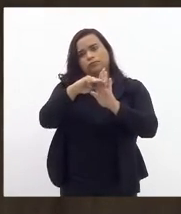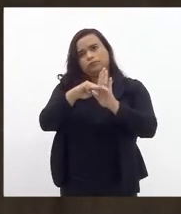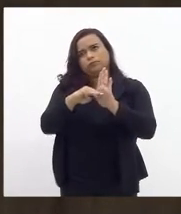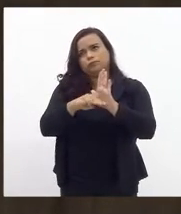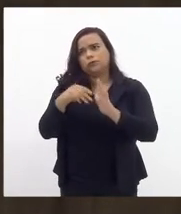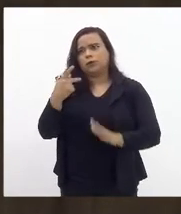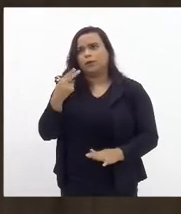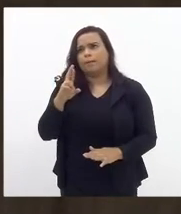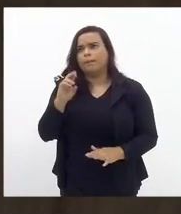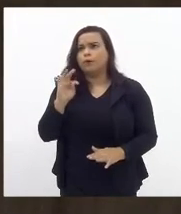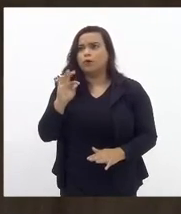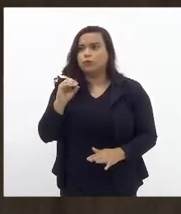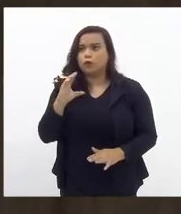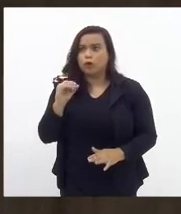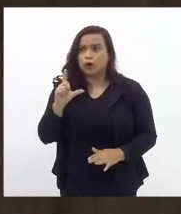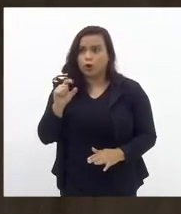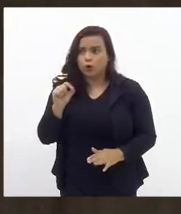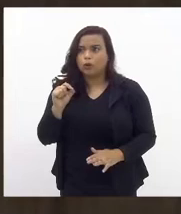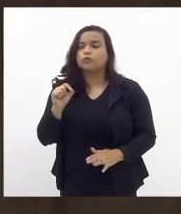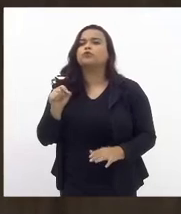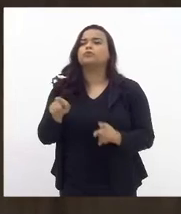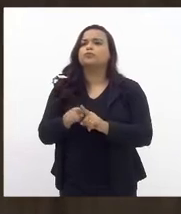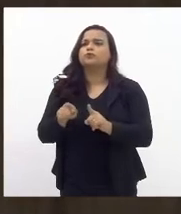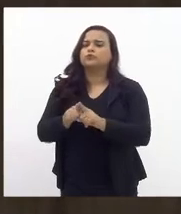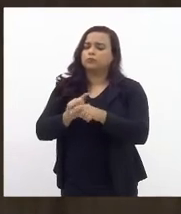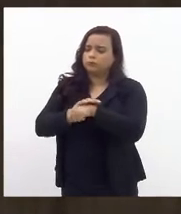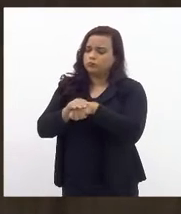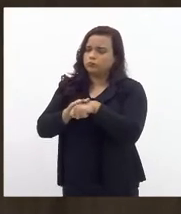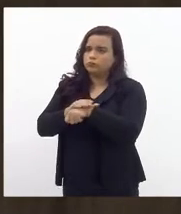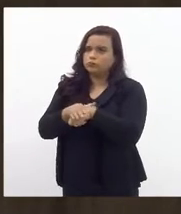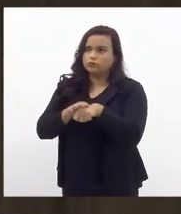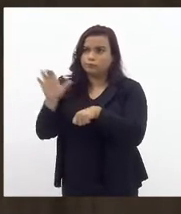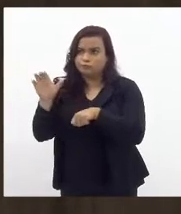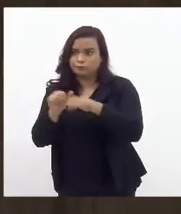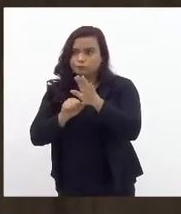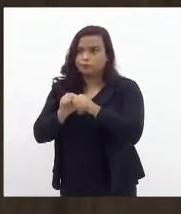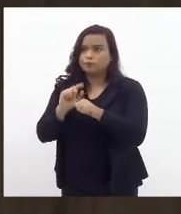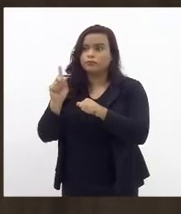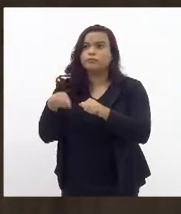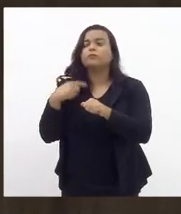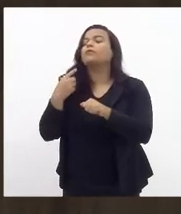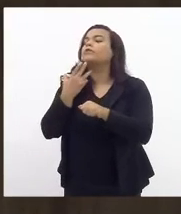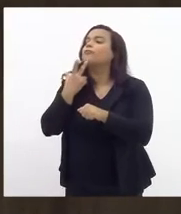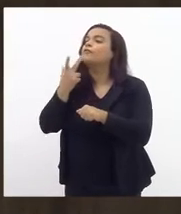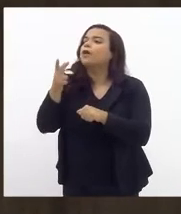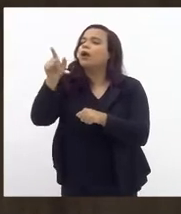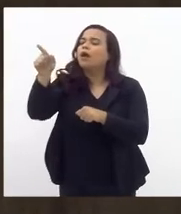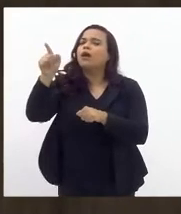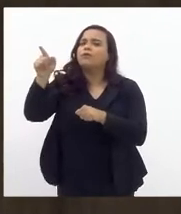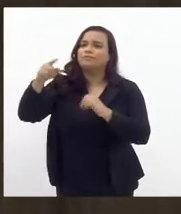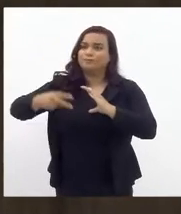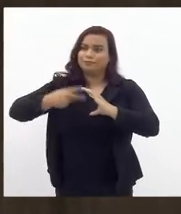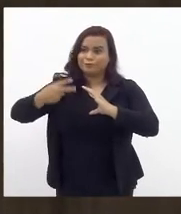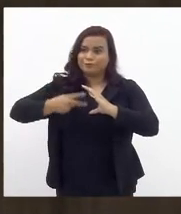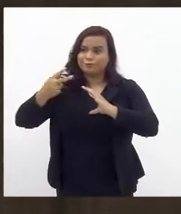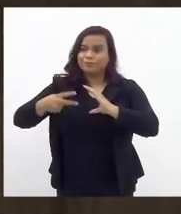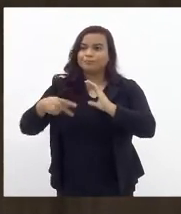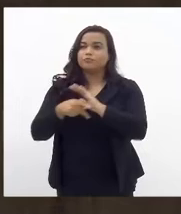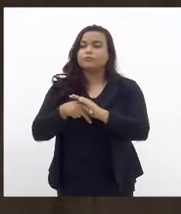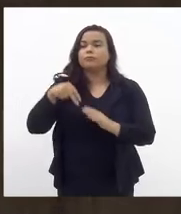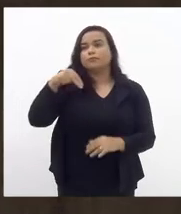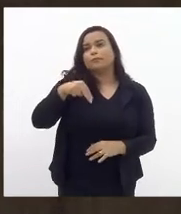que muitos nos usam, e dialogal, nos dirigimos à Câmara de Vereadores de Nova